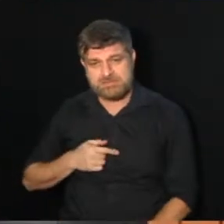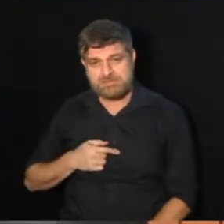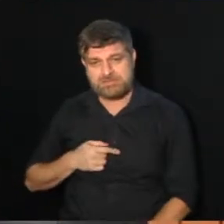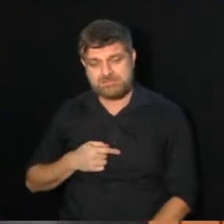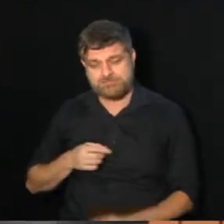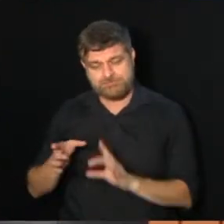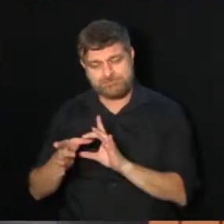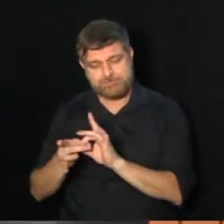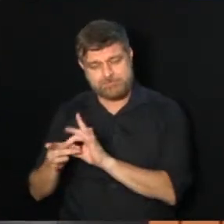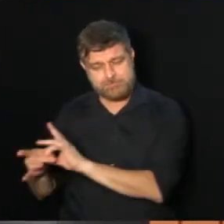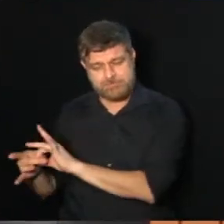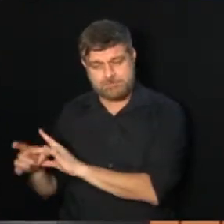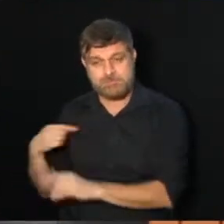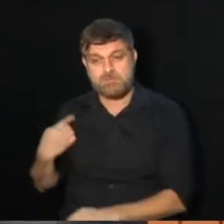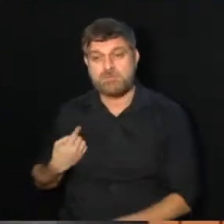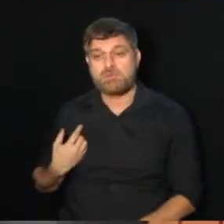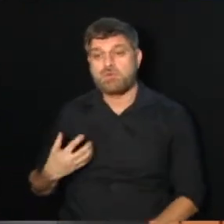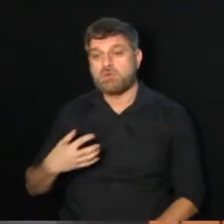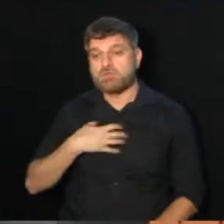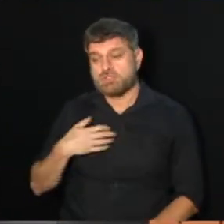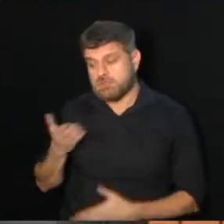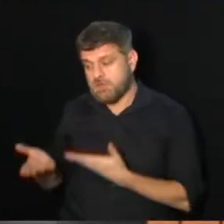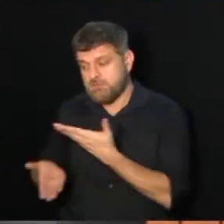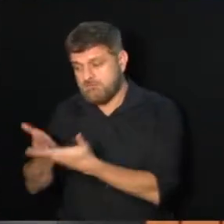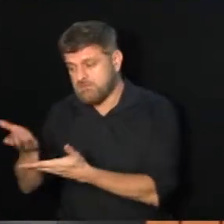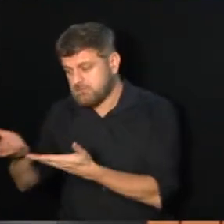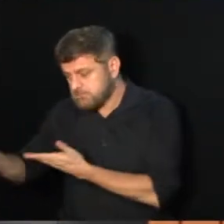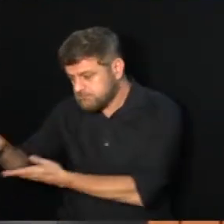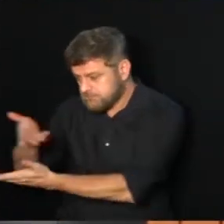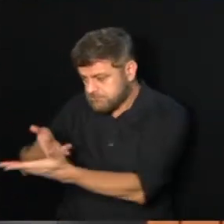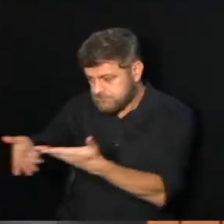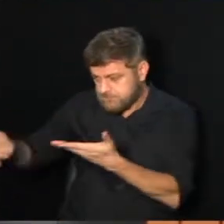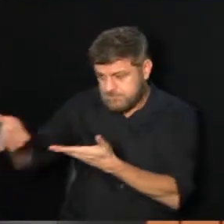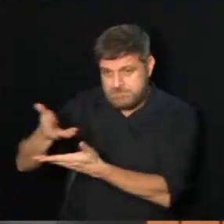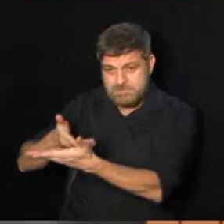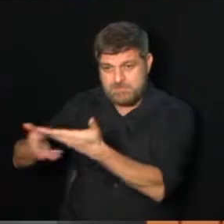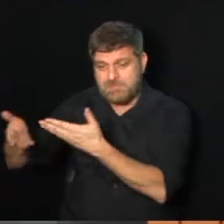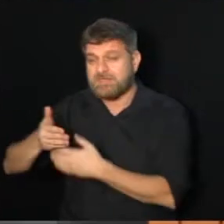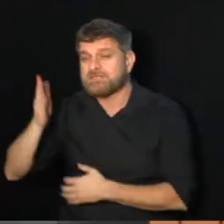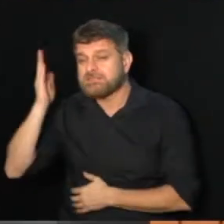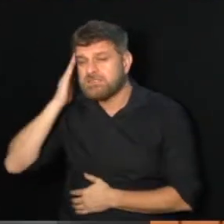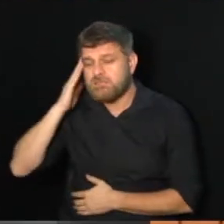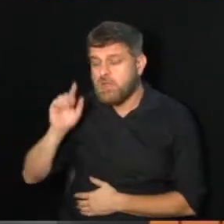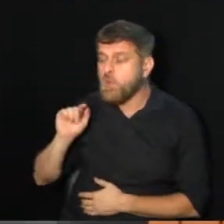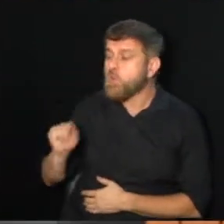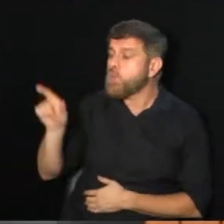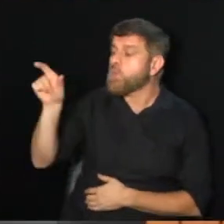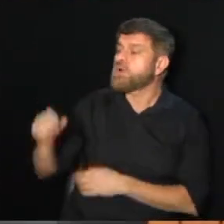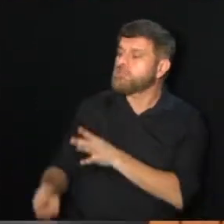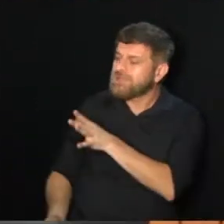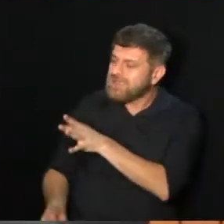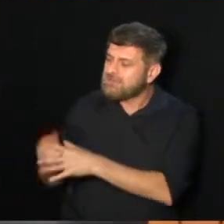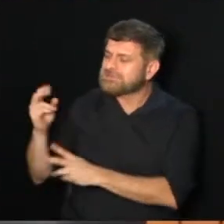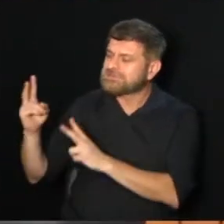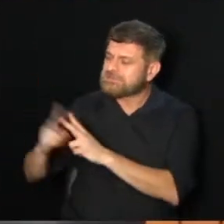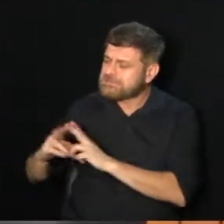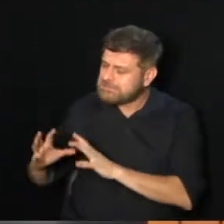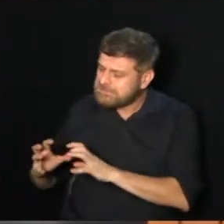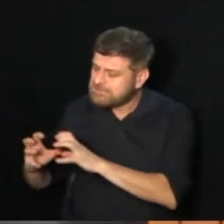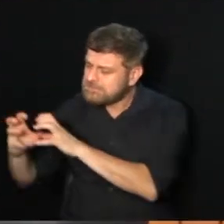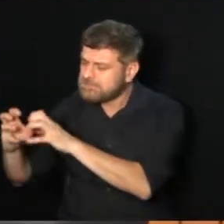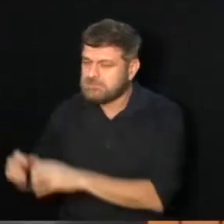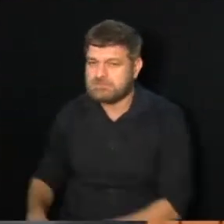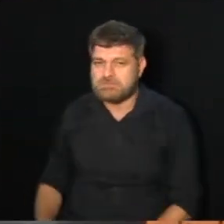complexa, e vai se tratar de uma forma horizontal, sistêmica, para se saber o que gerou aquele conflito, qual a